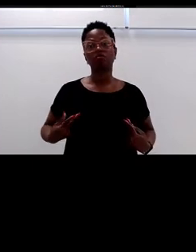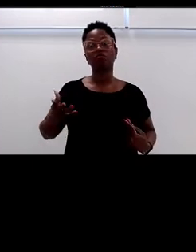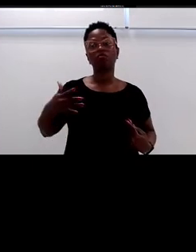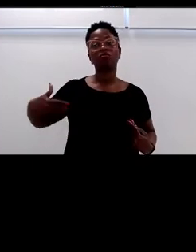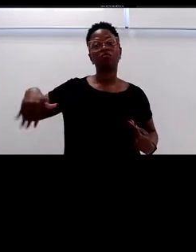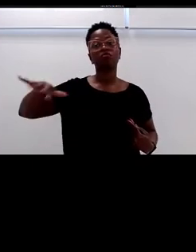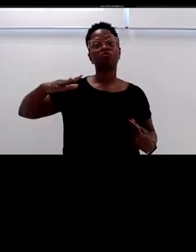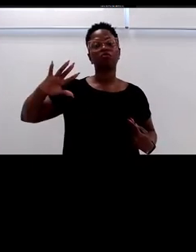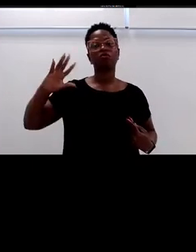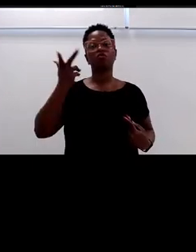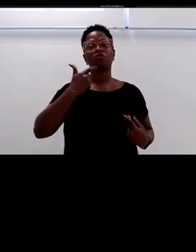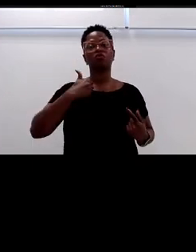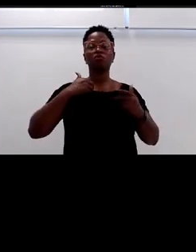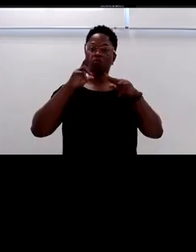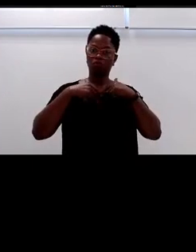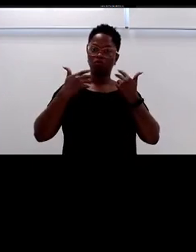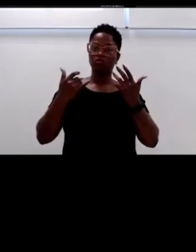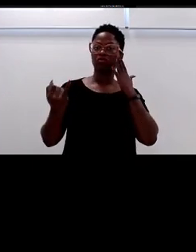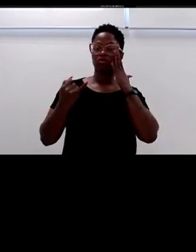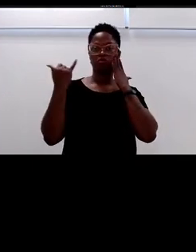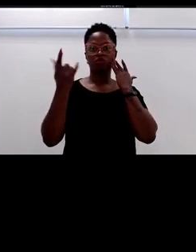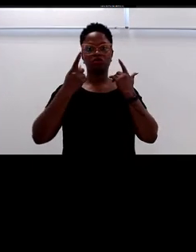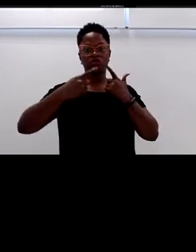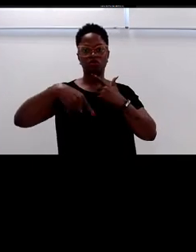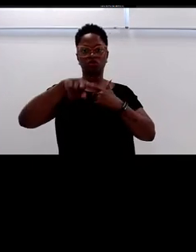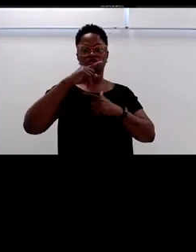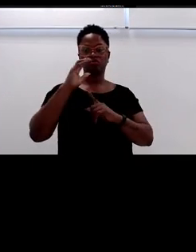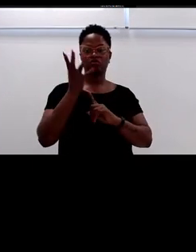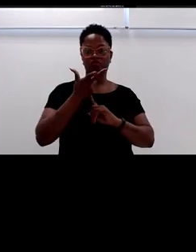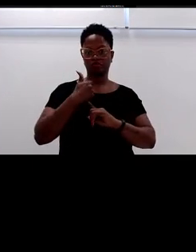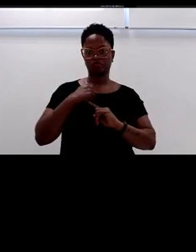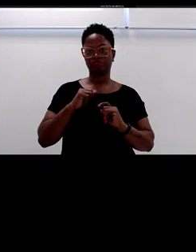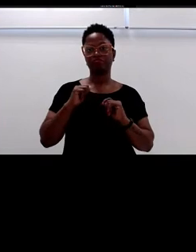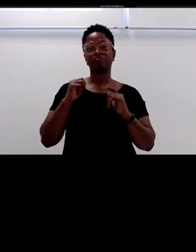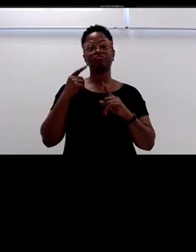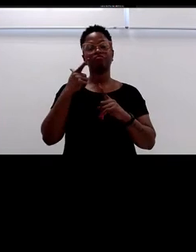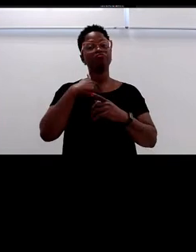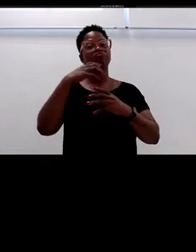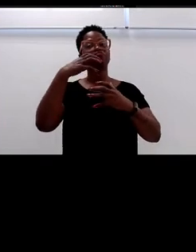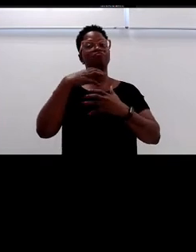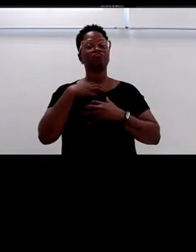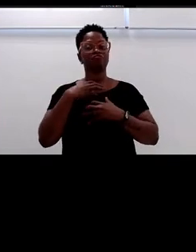Eu acho que é por isso que é tão importante a atividade artística, né? Dá um certo sentido para a vida.